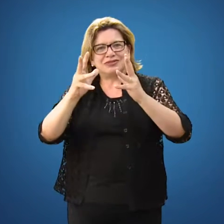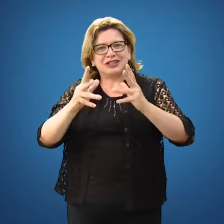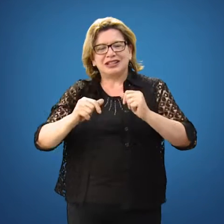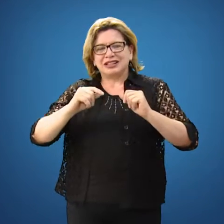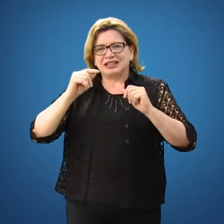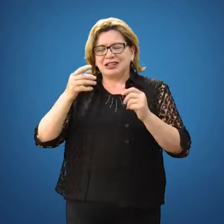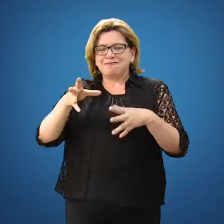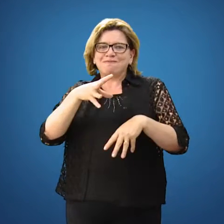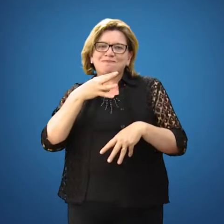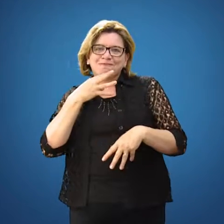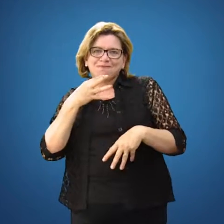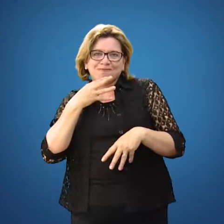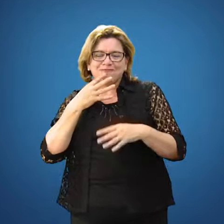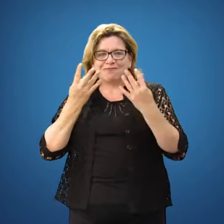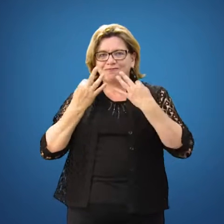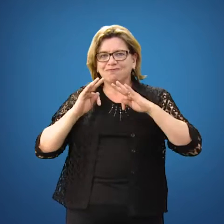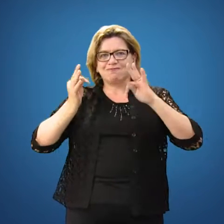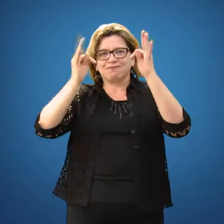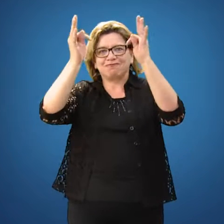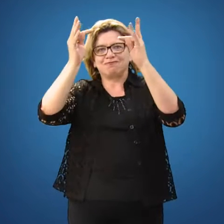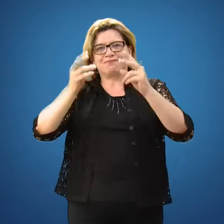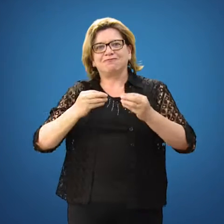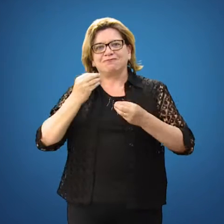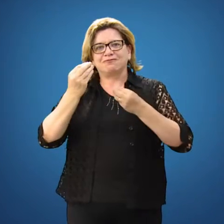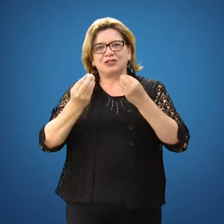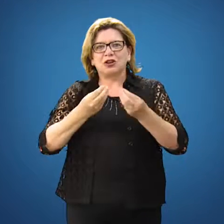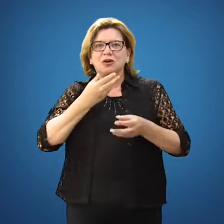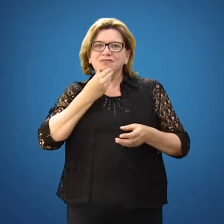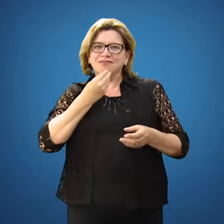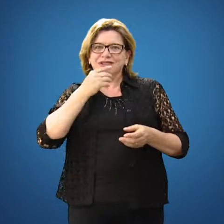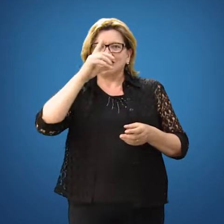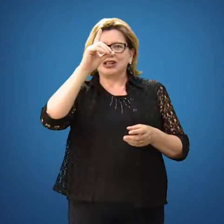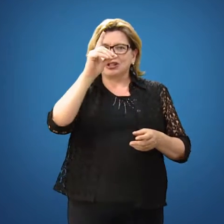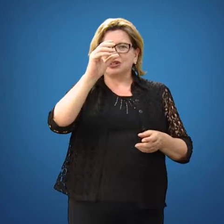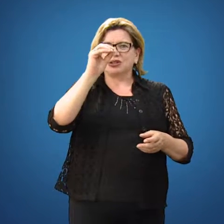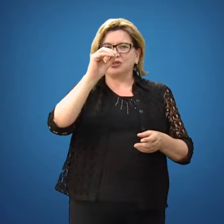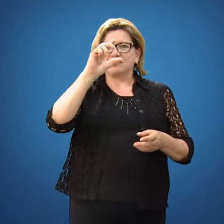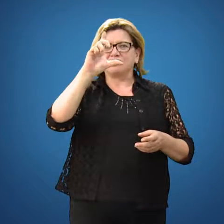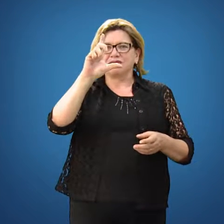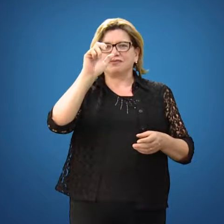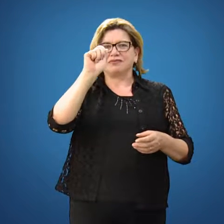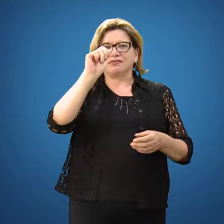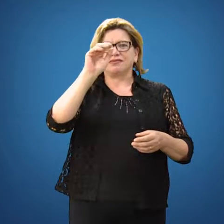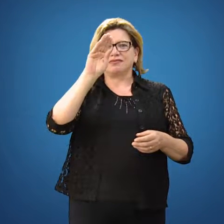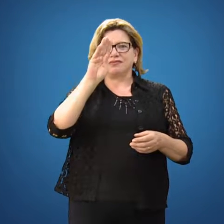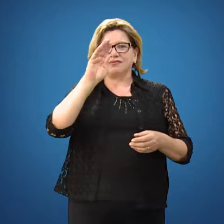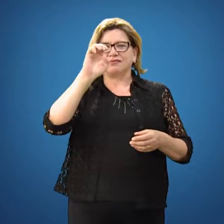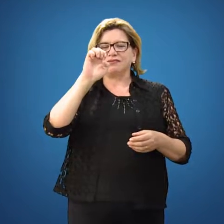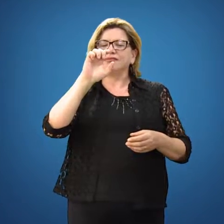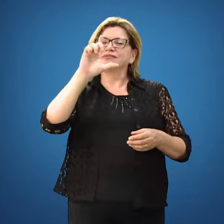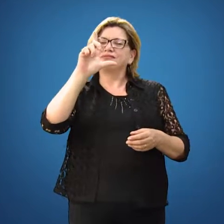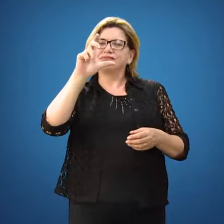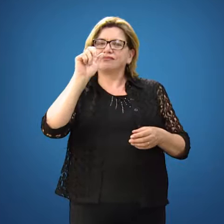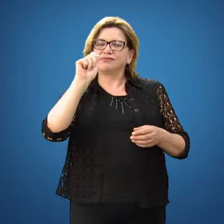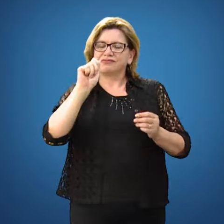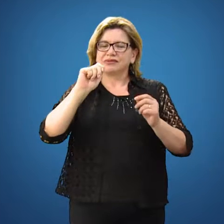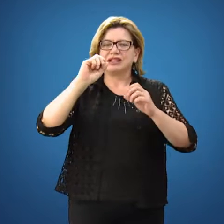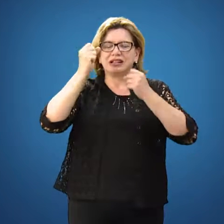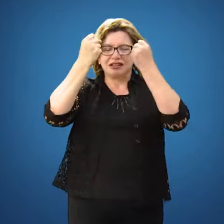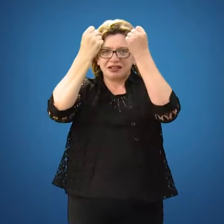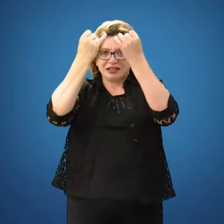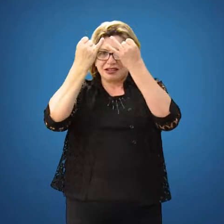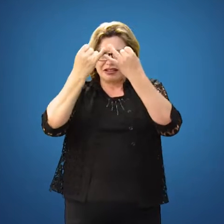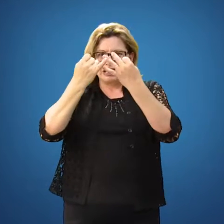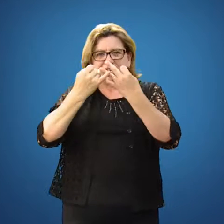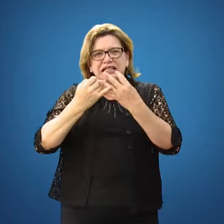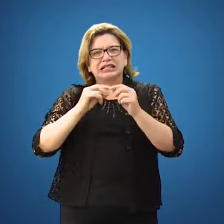das tecnologias. Então, esse Dolabella, que é o mentor dessa proposta, ele na verdade, ele afirma,